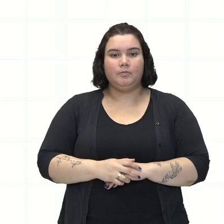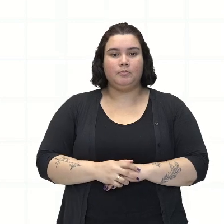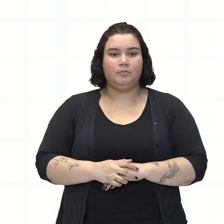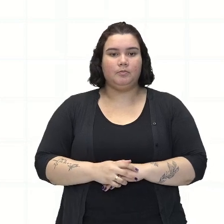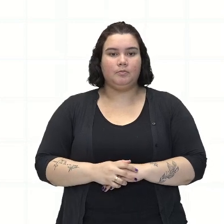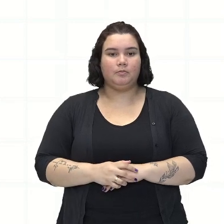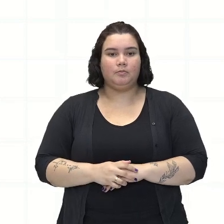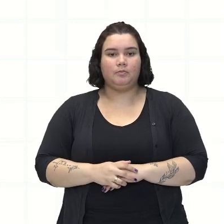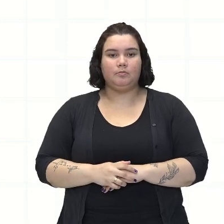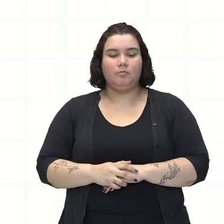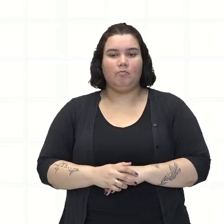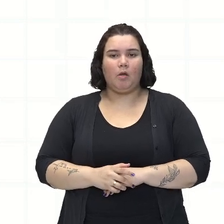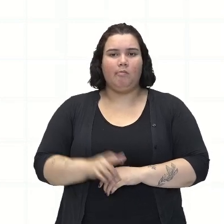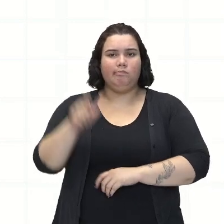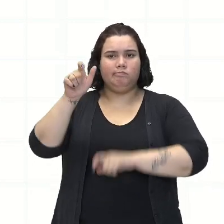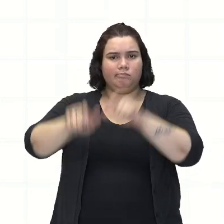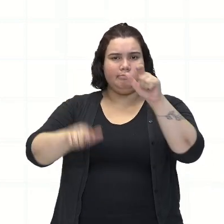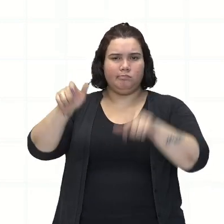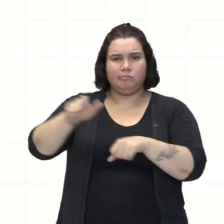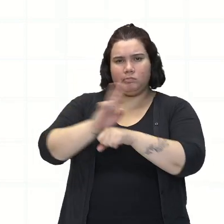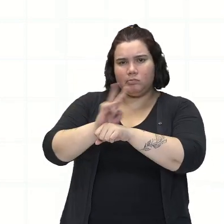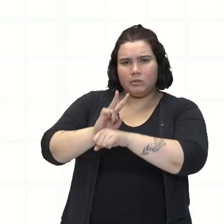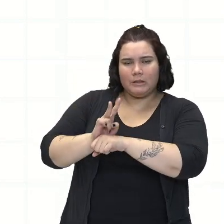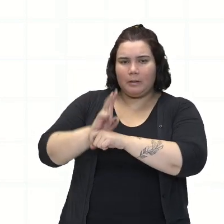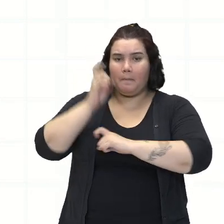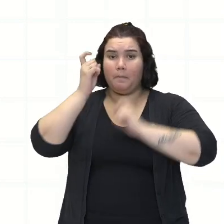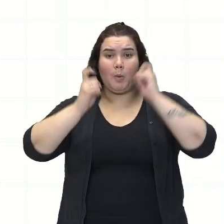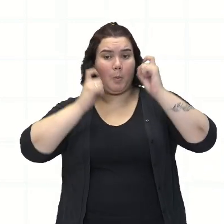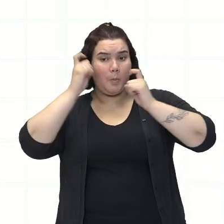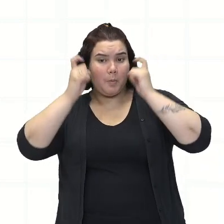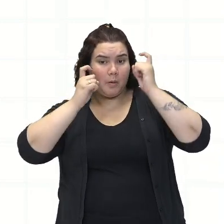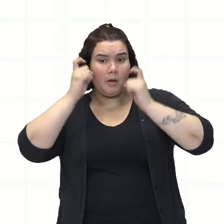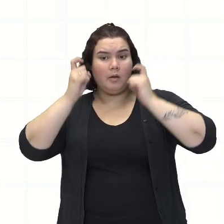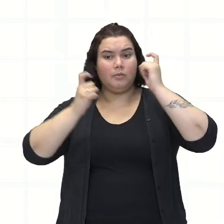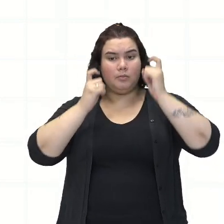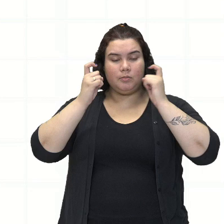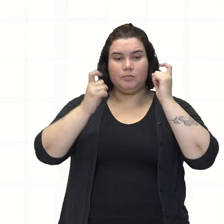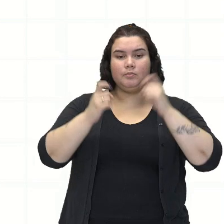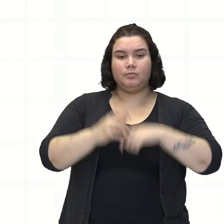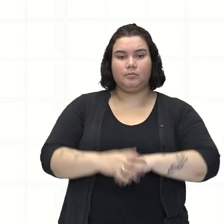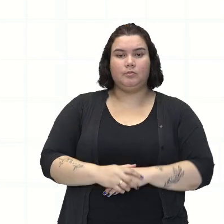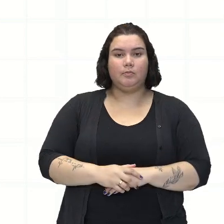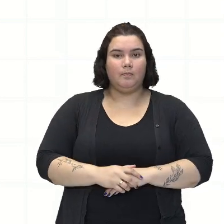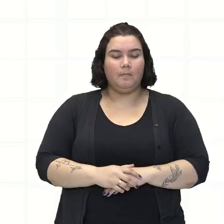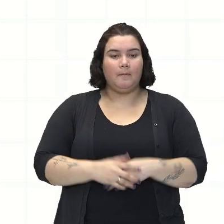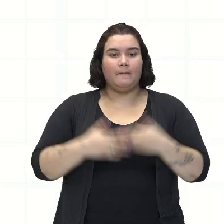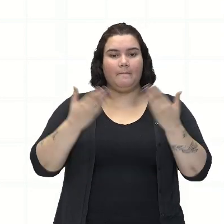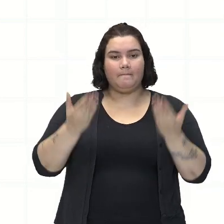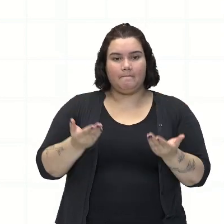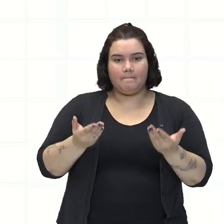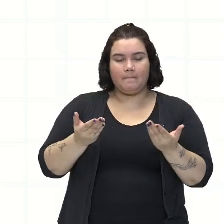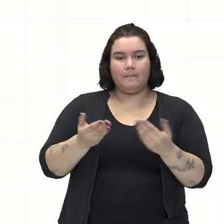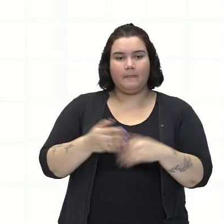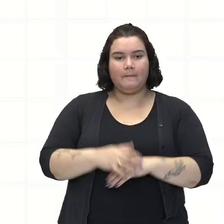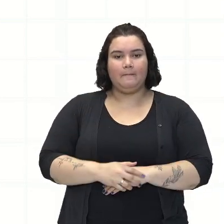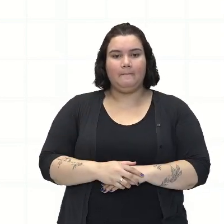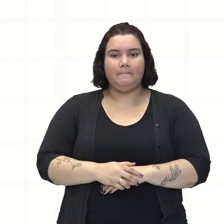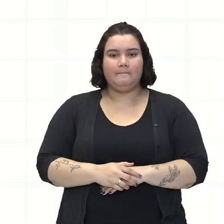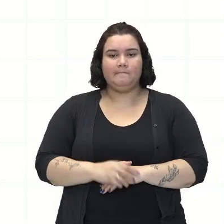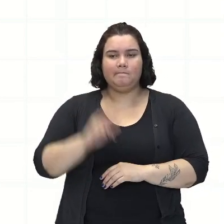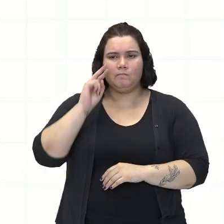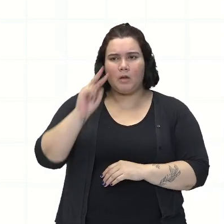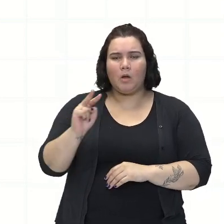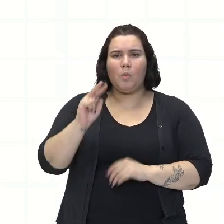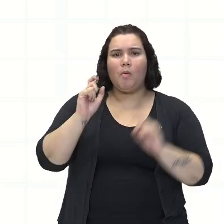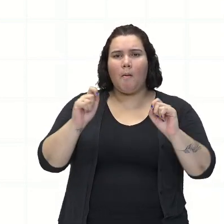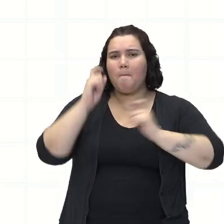lá, os seguranças estavam preocupados. Bem, nós temos aí um estado, né? Preocupados.